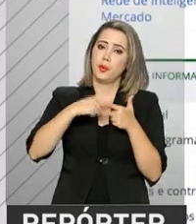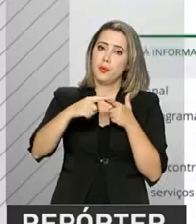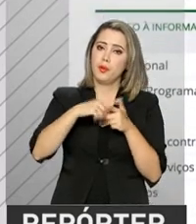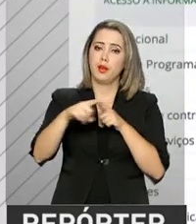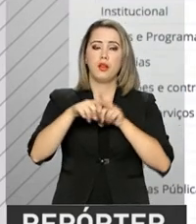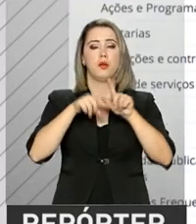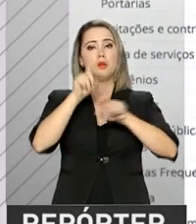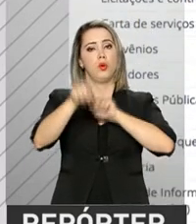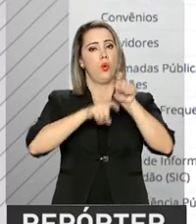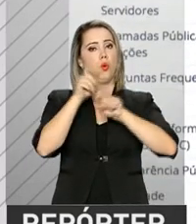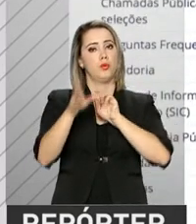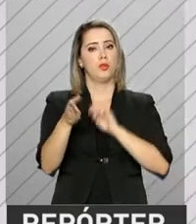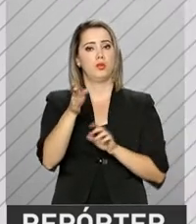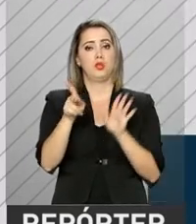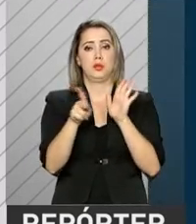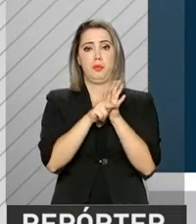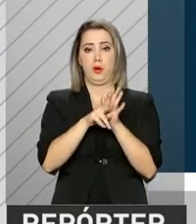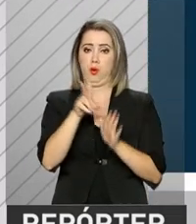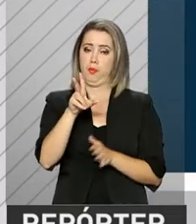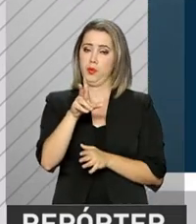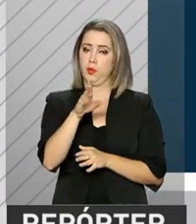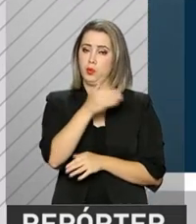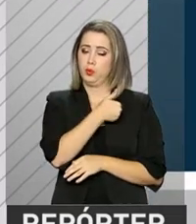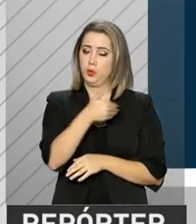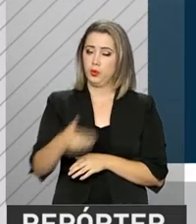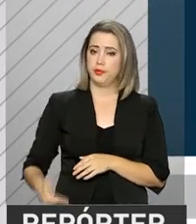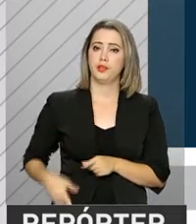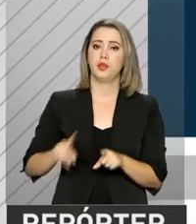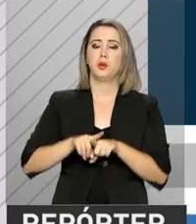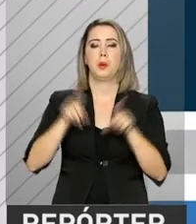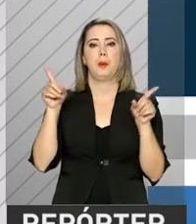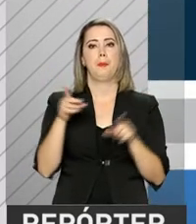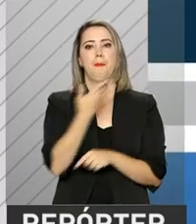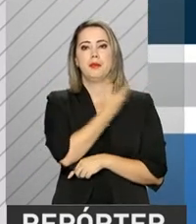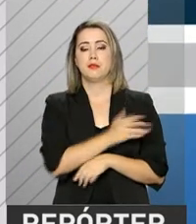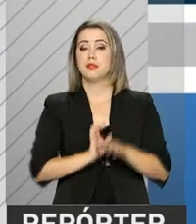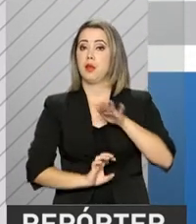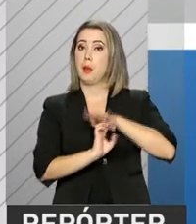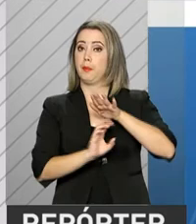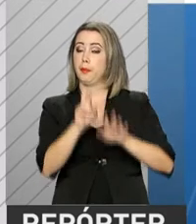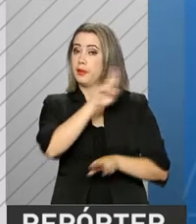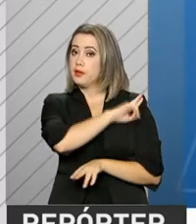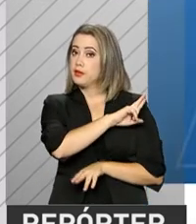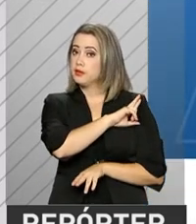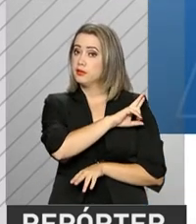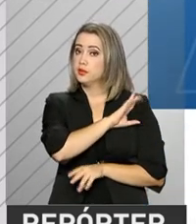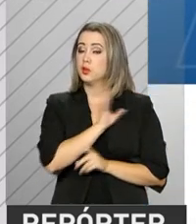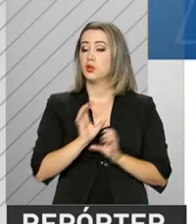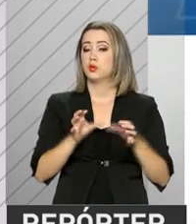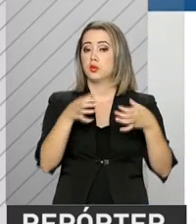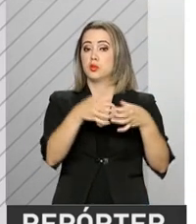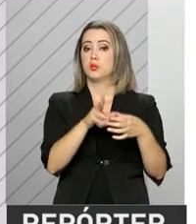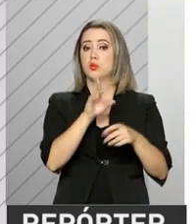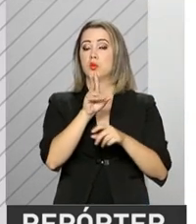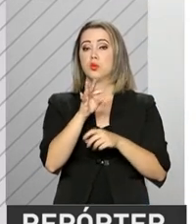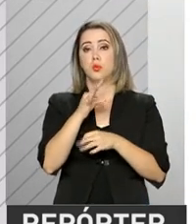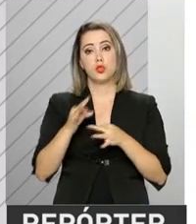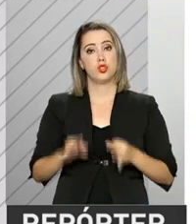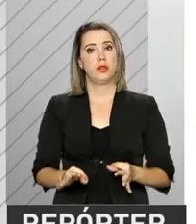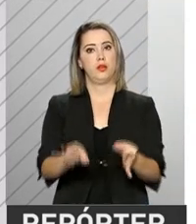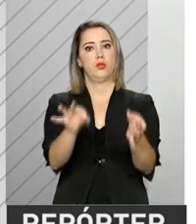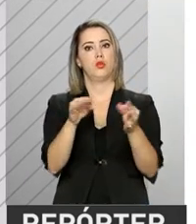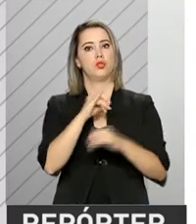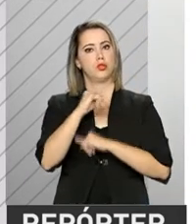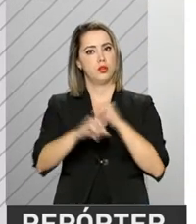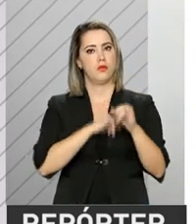computadores do governo federal mas o certo a empresa responsável por parte da área de tecnologia da informação do governo